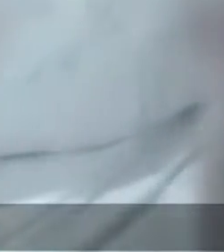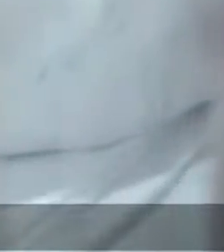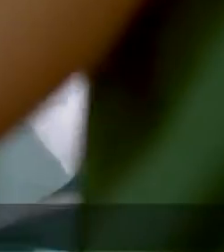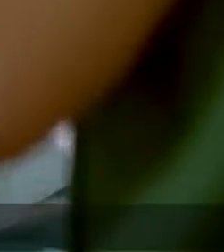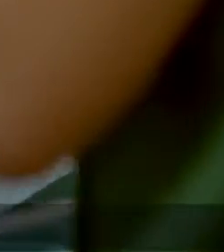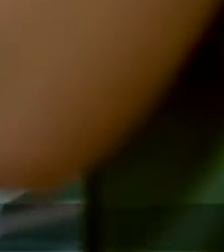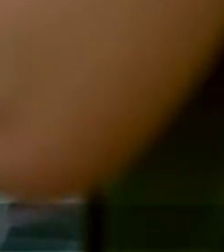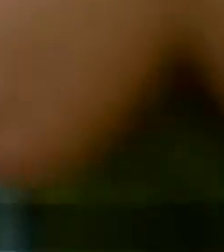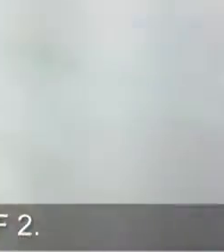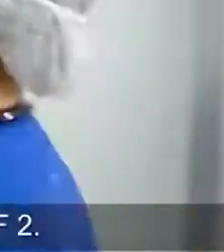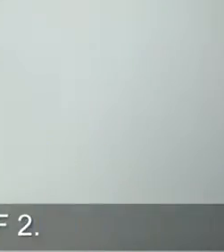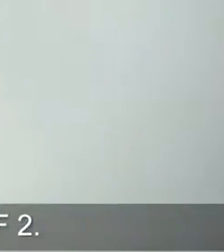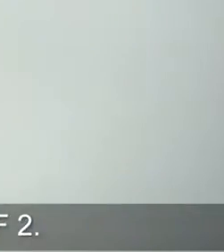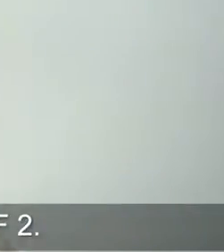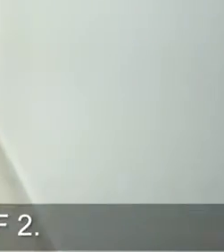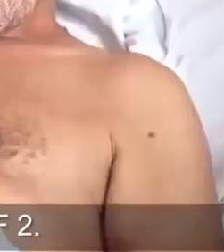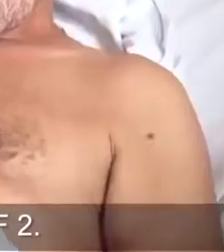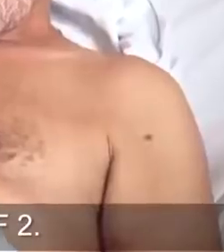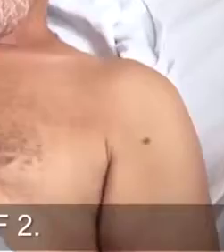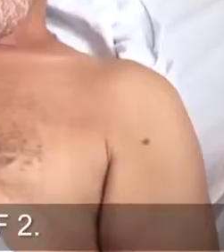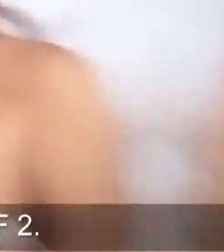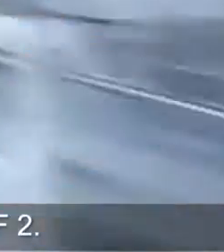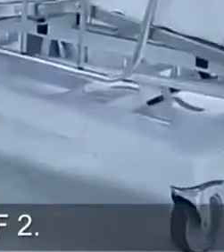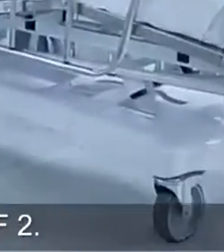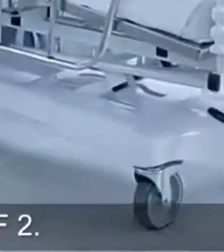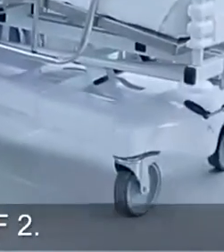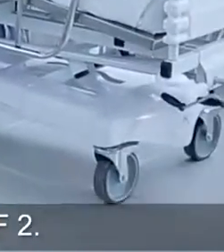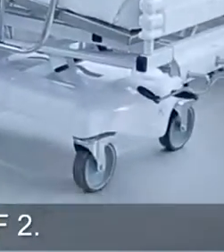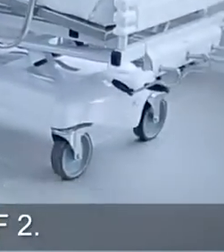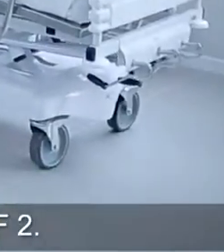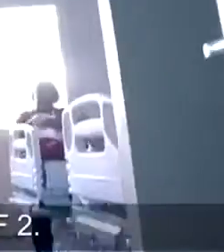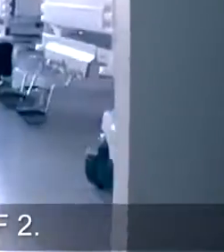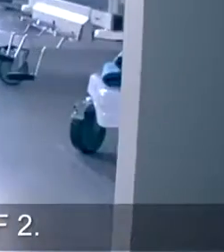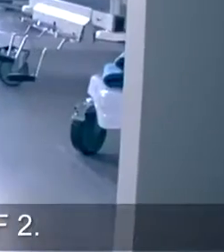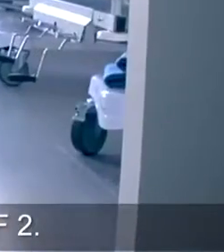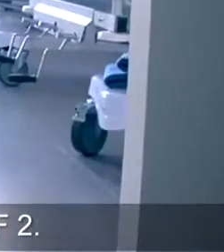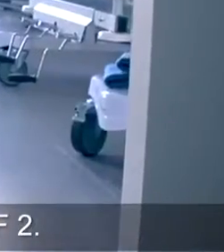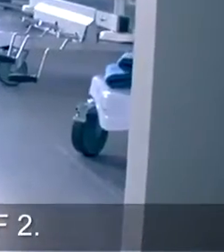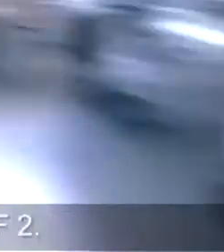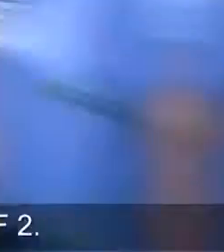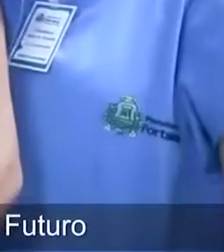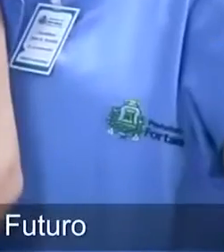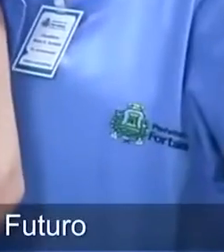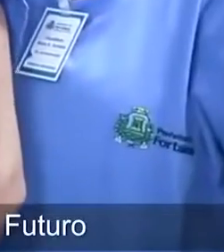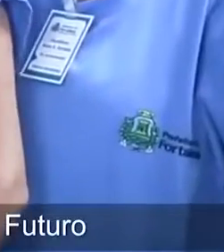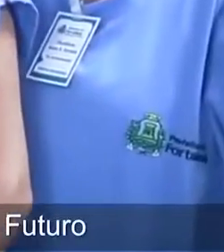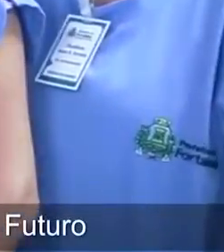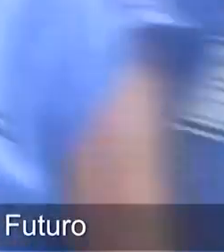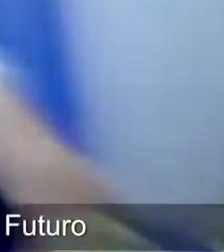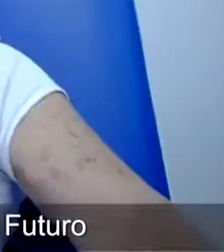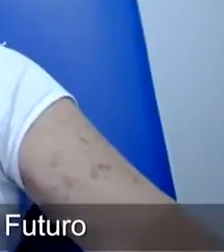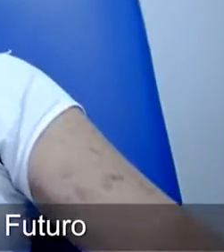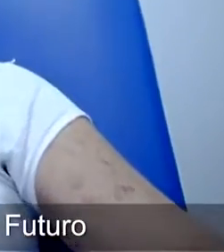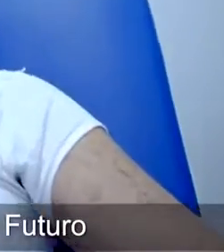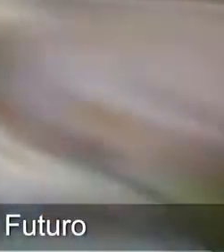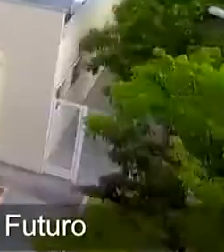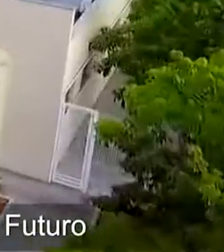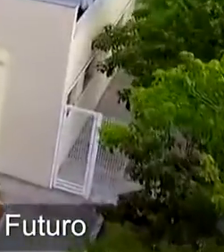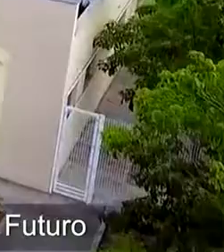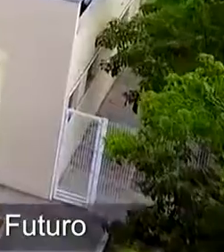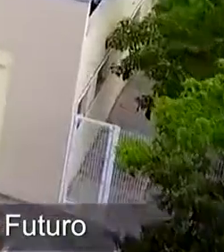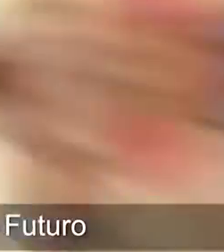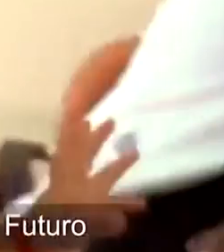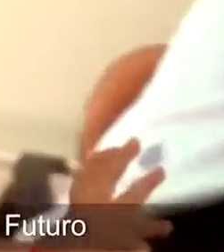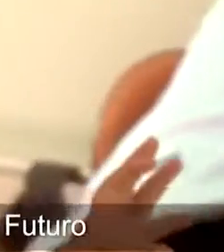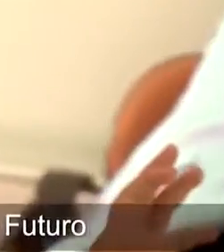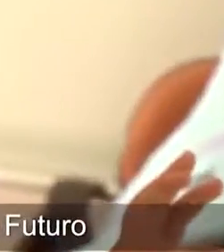novo centro materno infantil, novos leitos nos Frotinhas e primeiros leitos do IJF2. Prefeitura e você, uma fortaleza